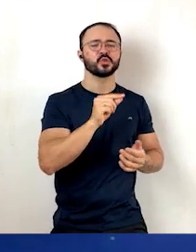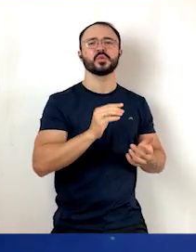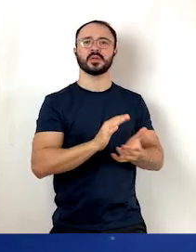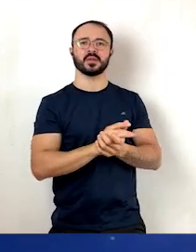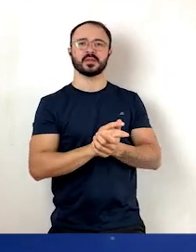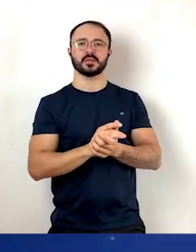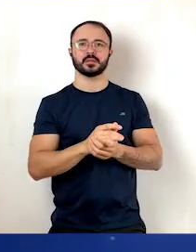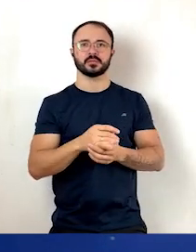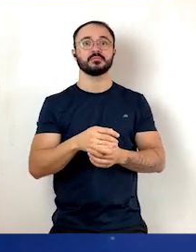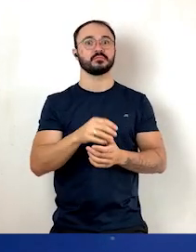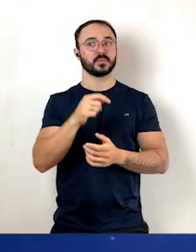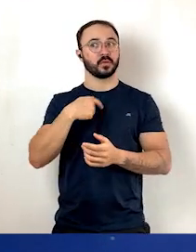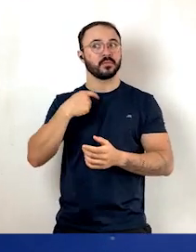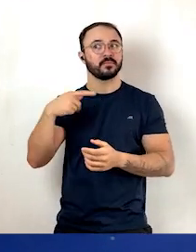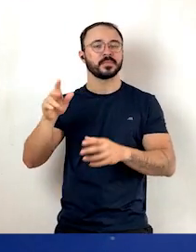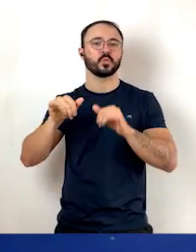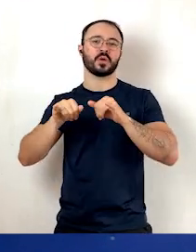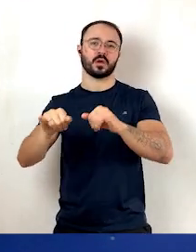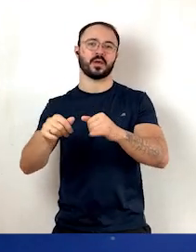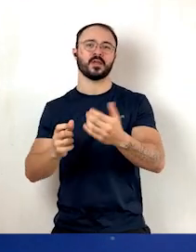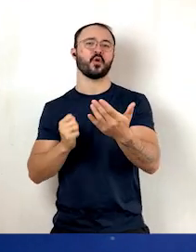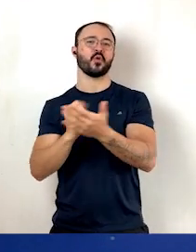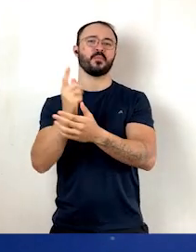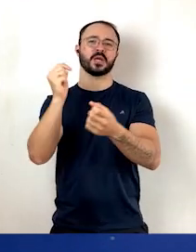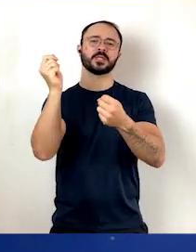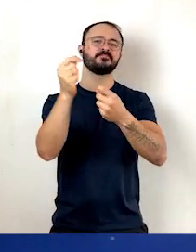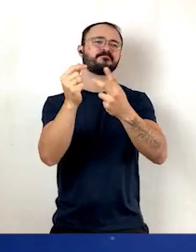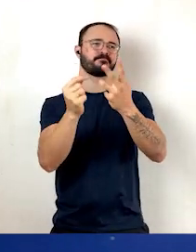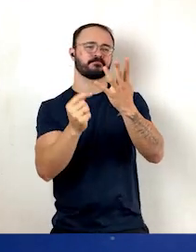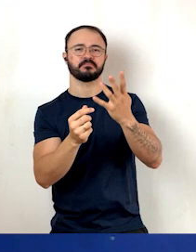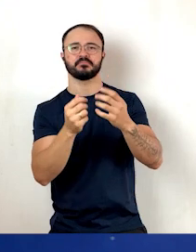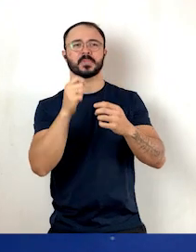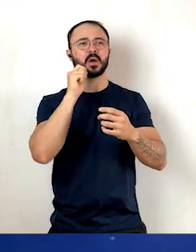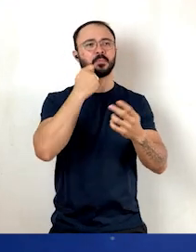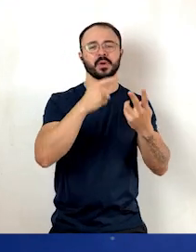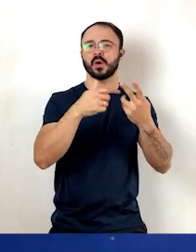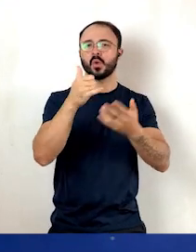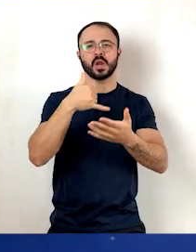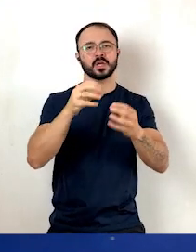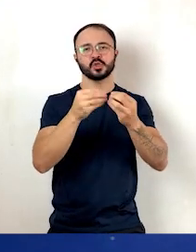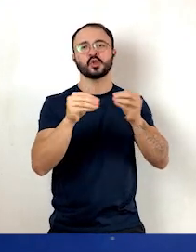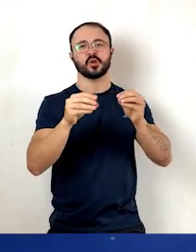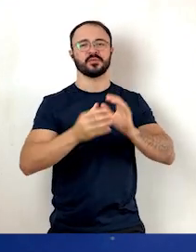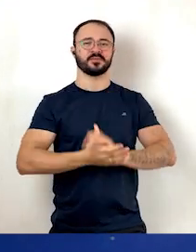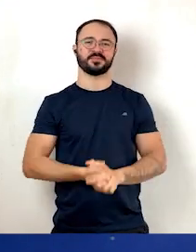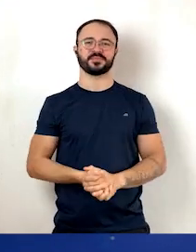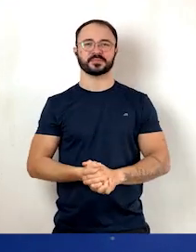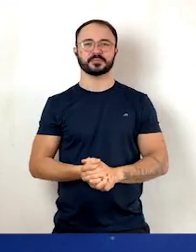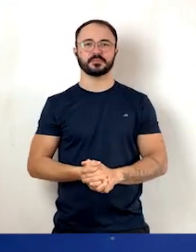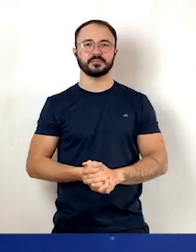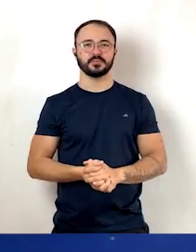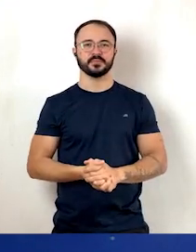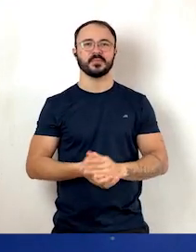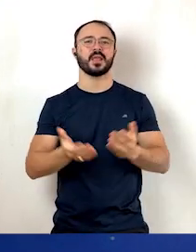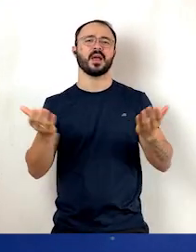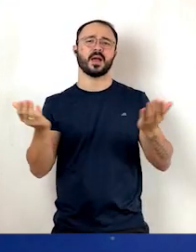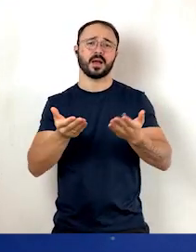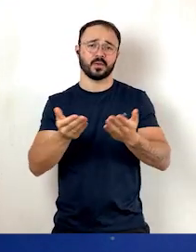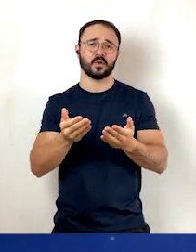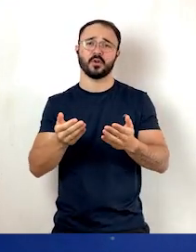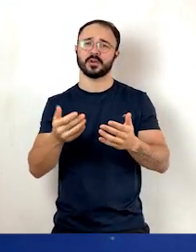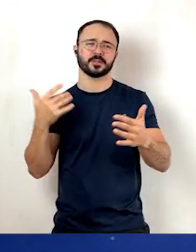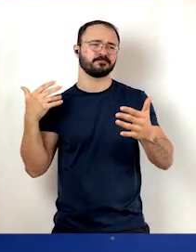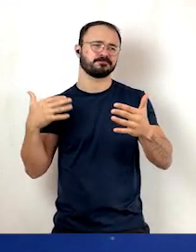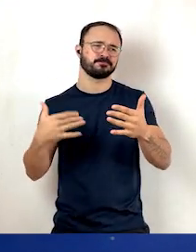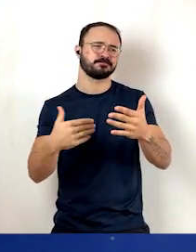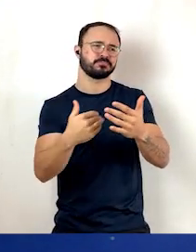bilhete ela pediu para ele passar no mercado e comprar pão leite e ovos Hoje